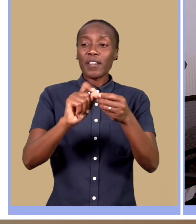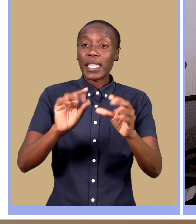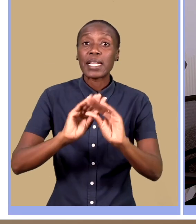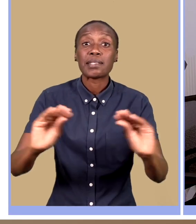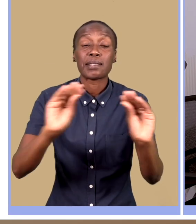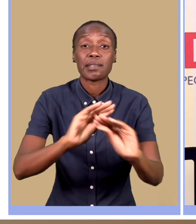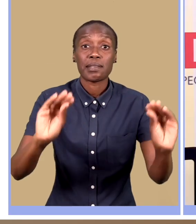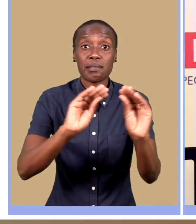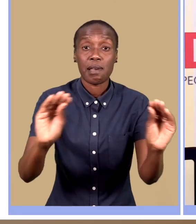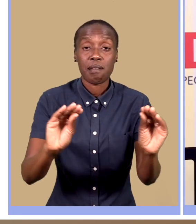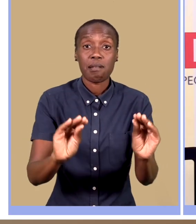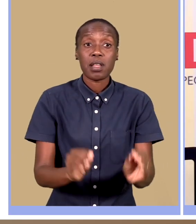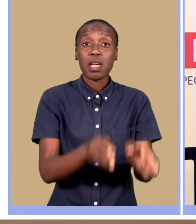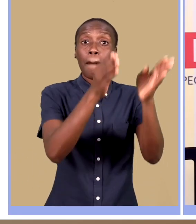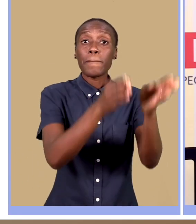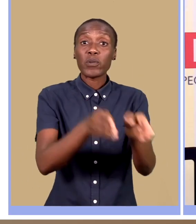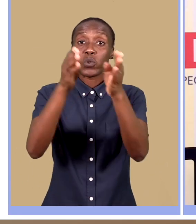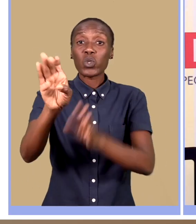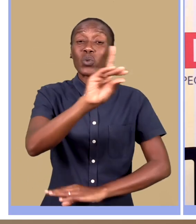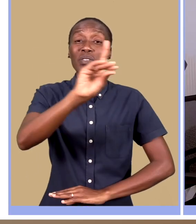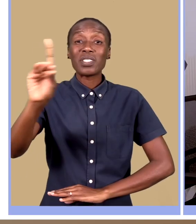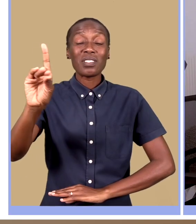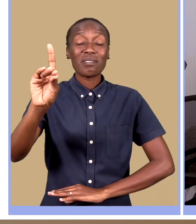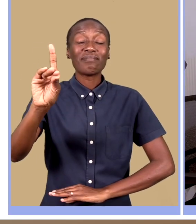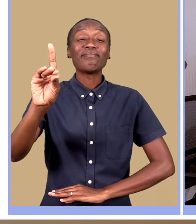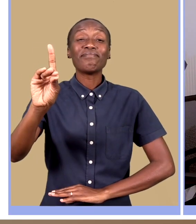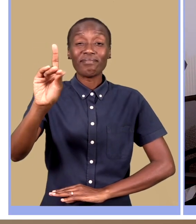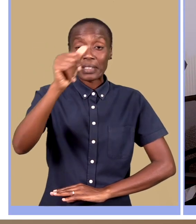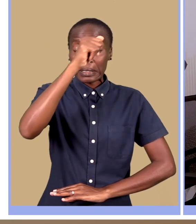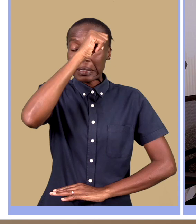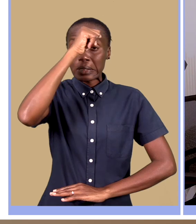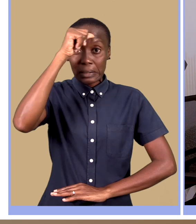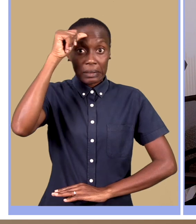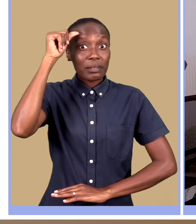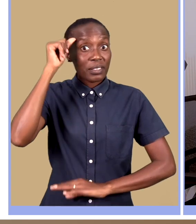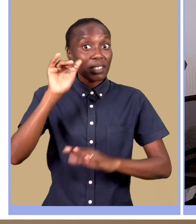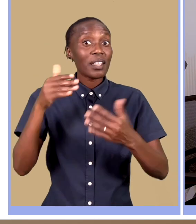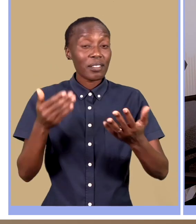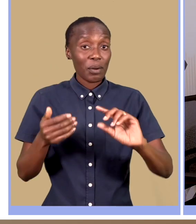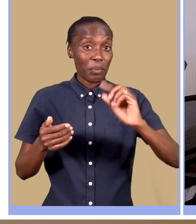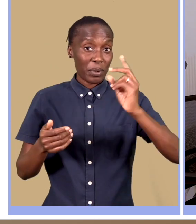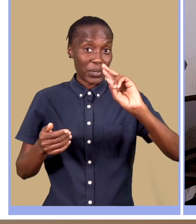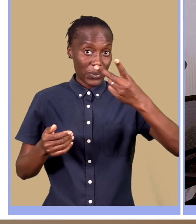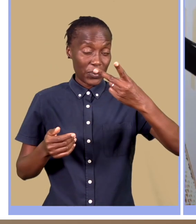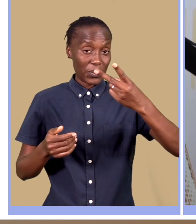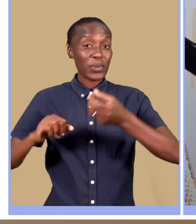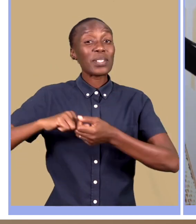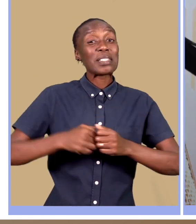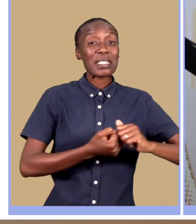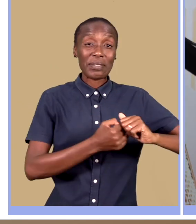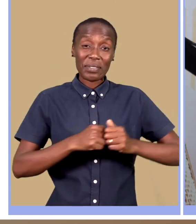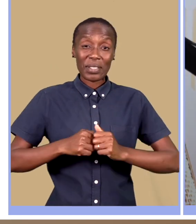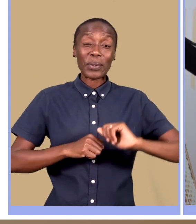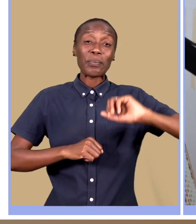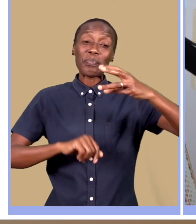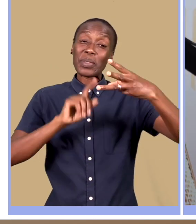dar aulas a pessoas com deficiência. Portanto, esse é um segundo desafio. E o terceiro desafio, já falamos um